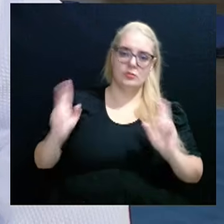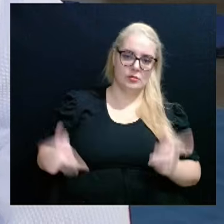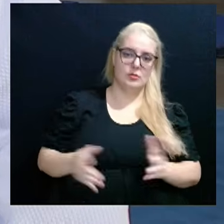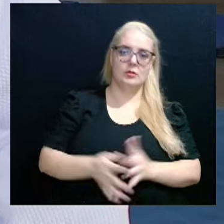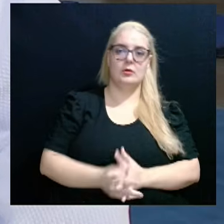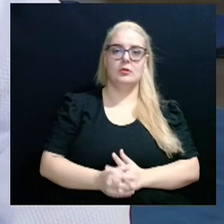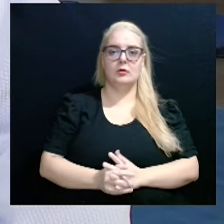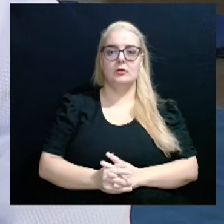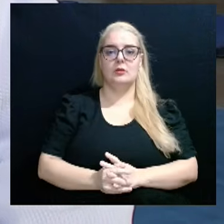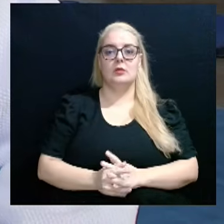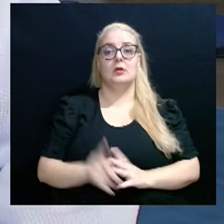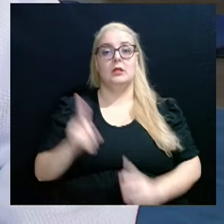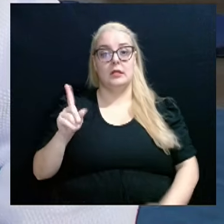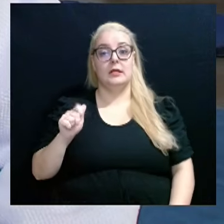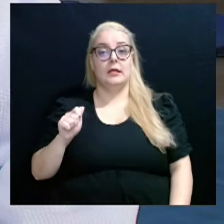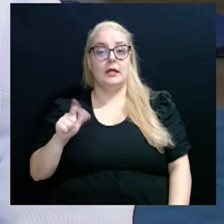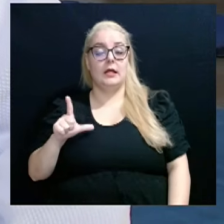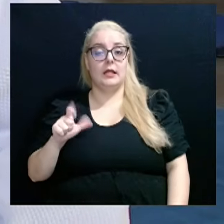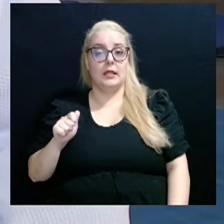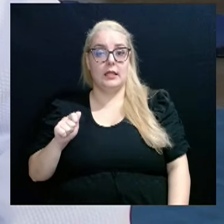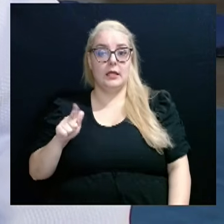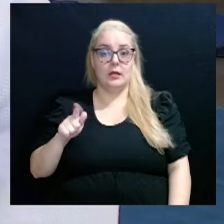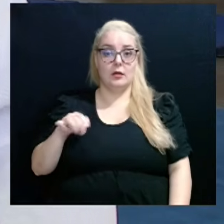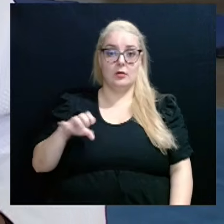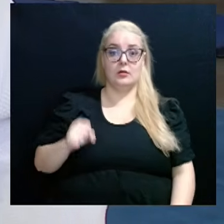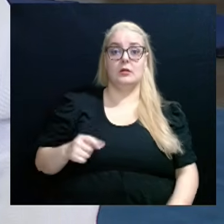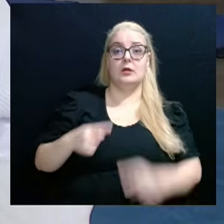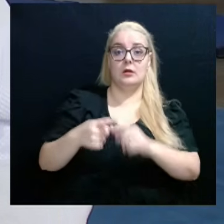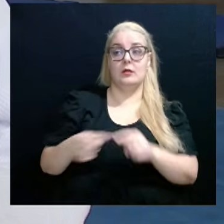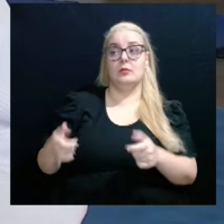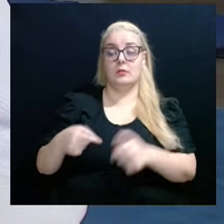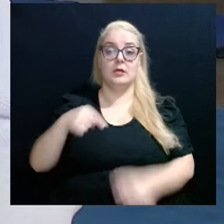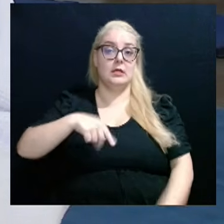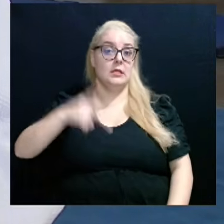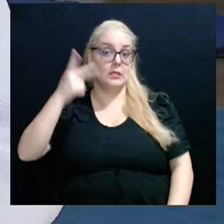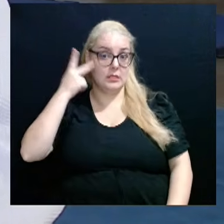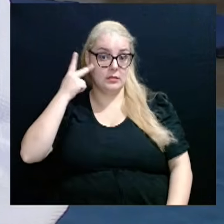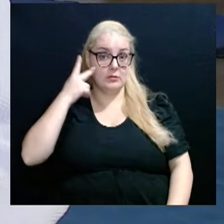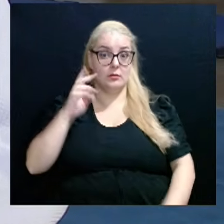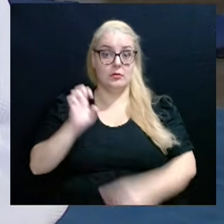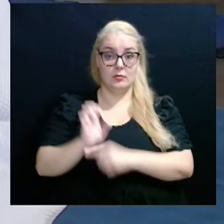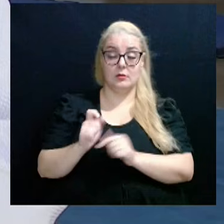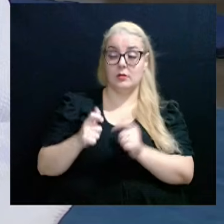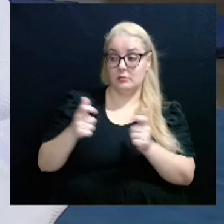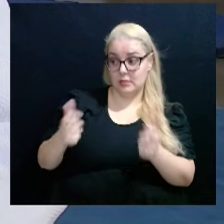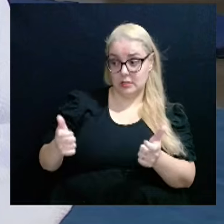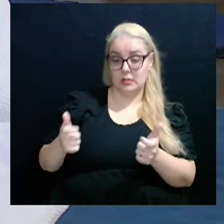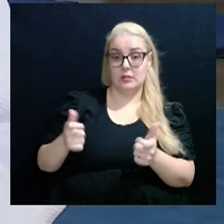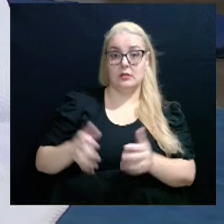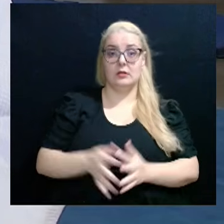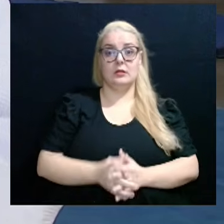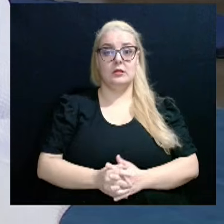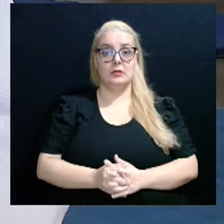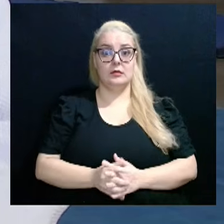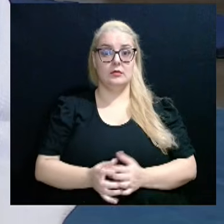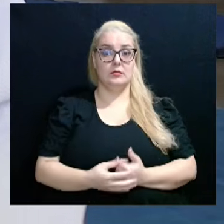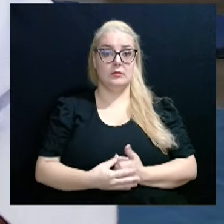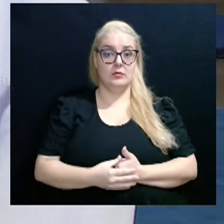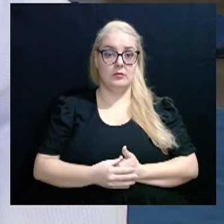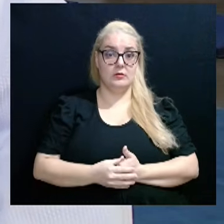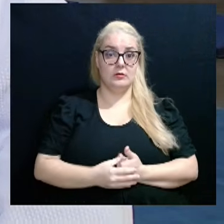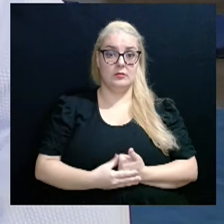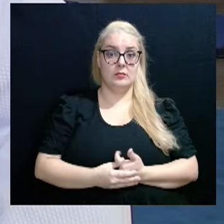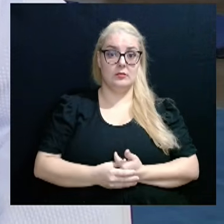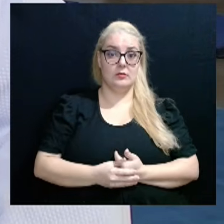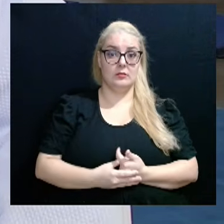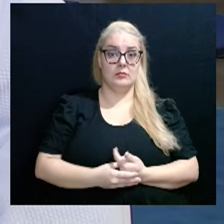Alagoas a concorrência é menor. E aqui em São Paulo, por ser um estado maior, chega a ser um pouco mais